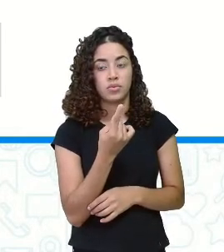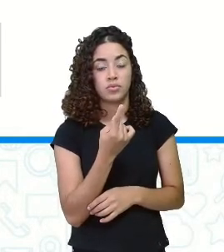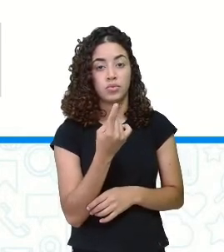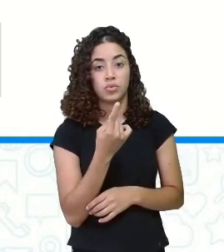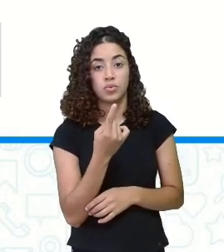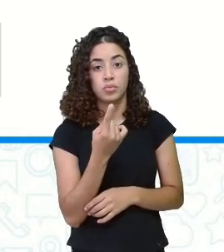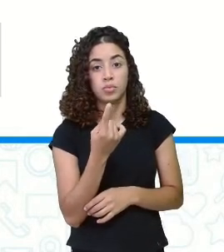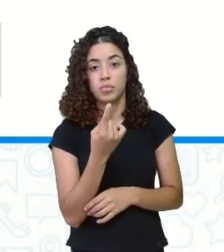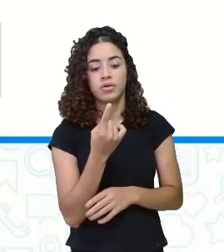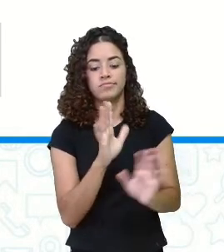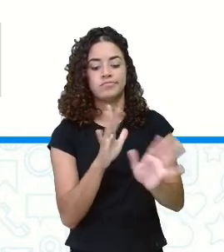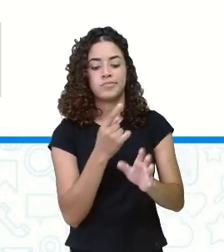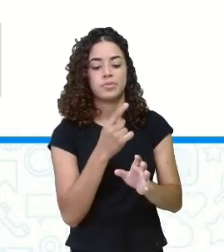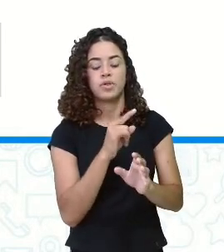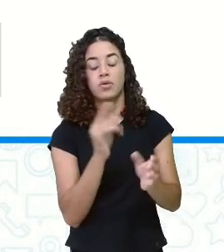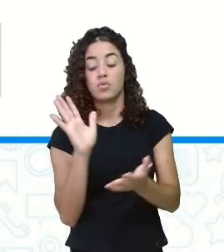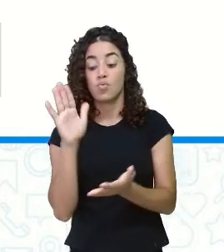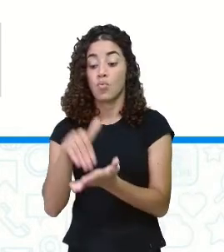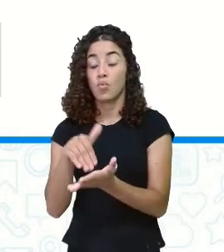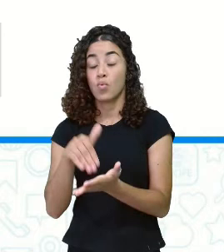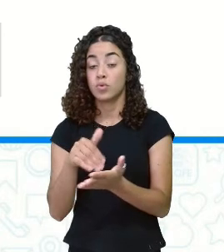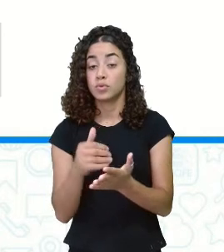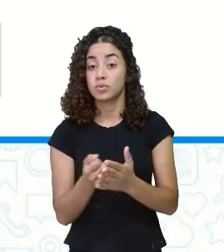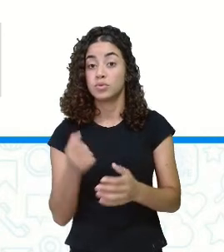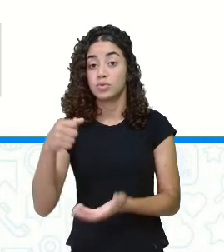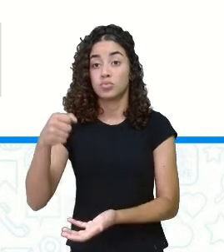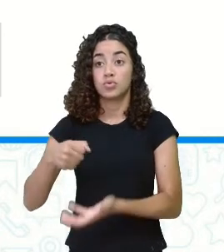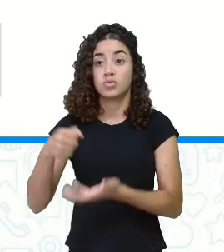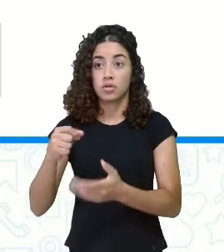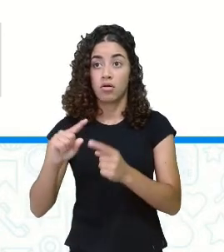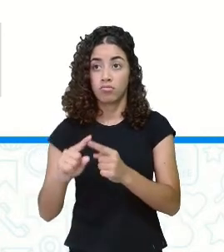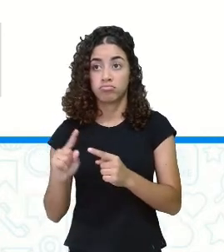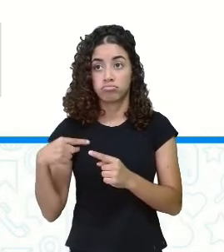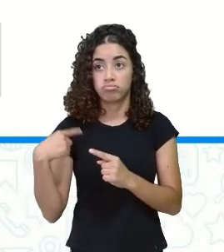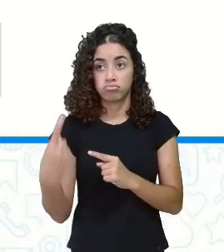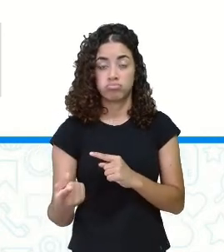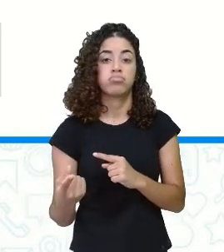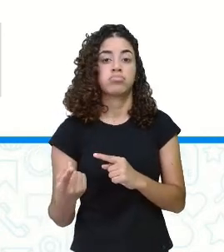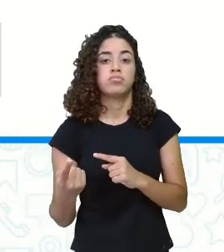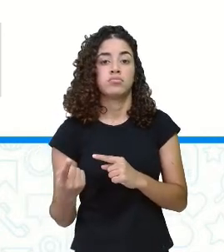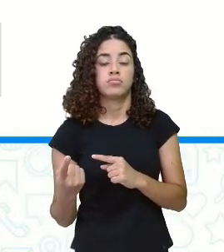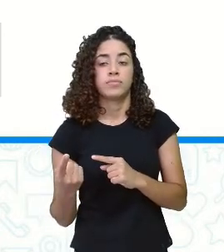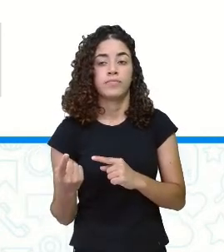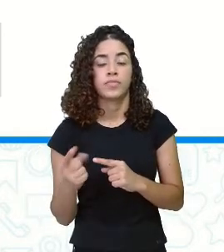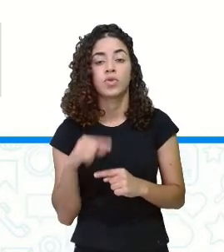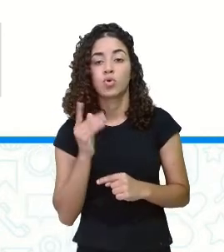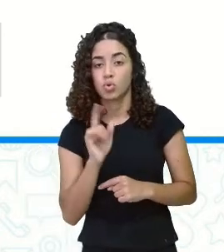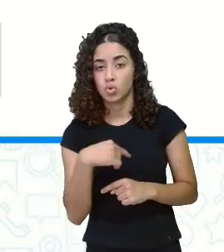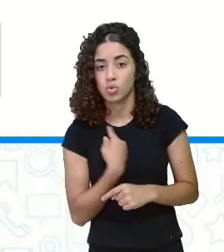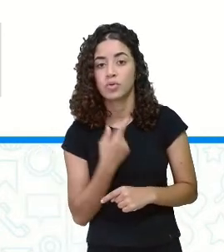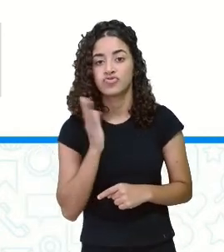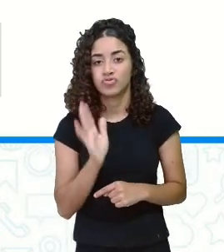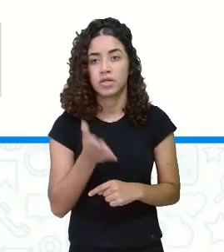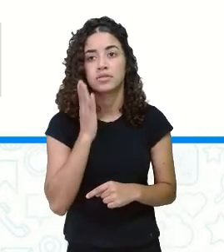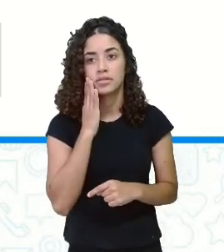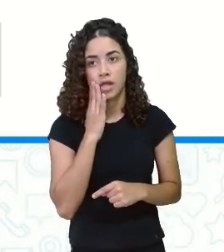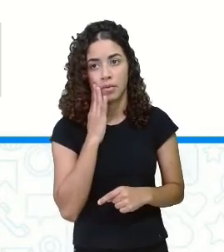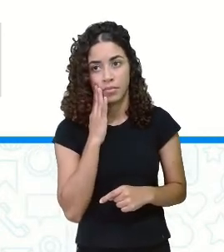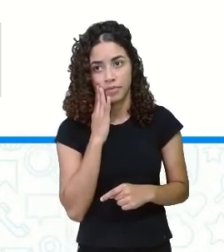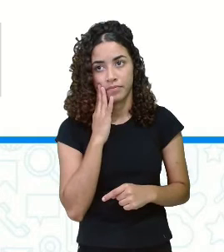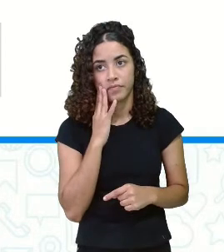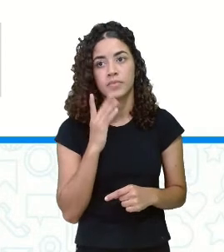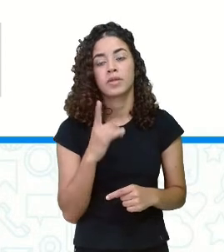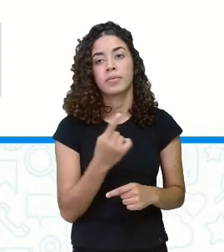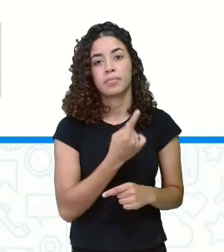não, né? No último saco. Quantas bolas terão no próximo saco? A gente descobriu que o saco primeiro tinha